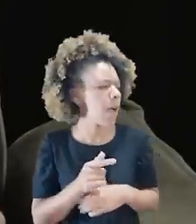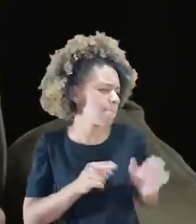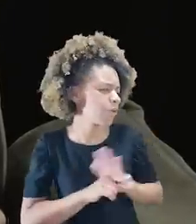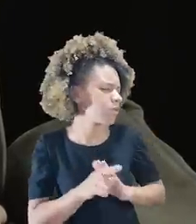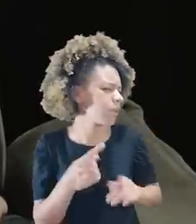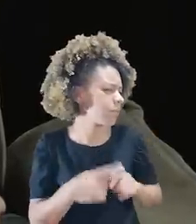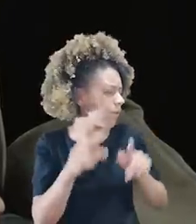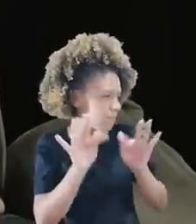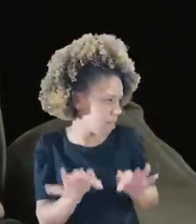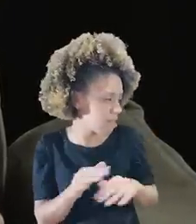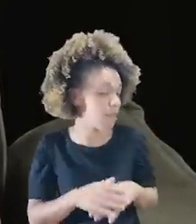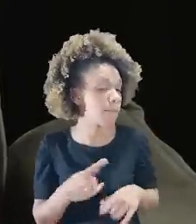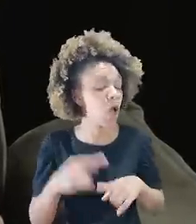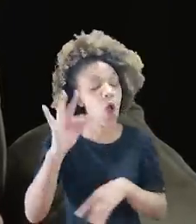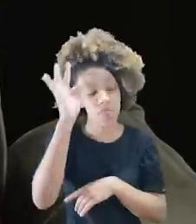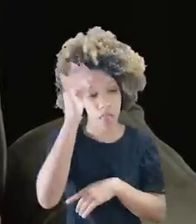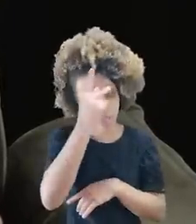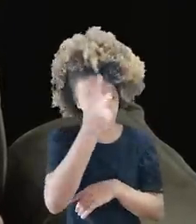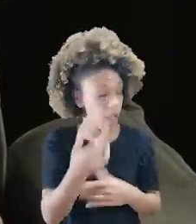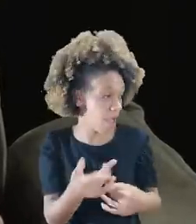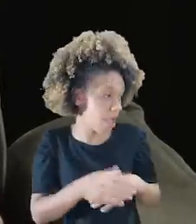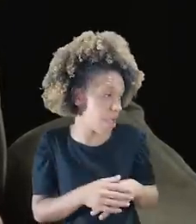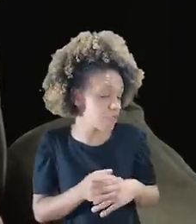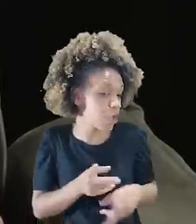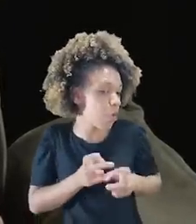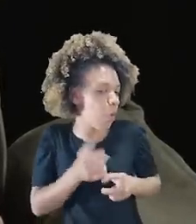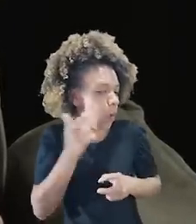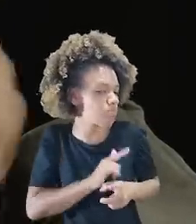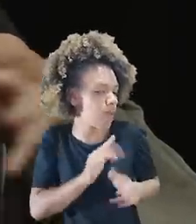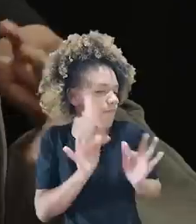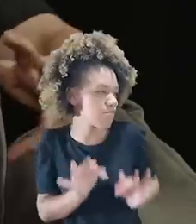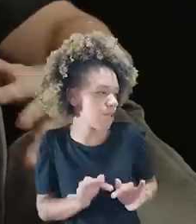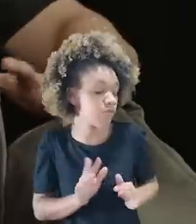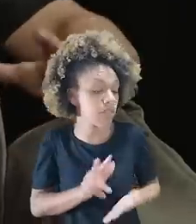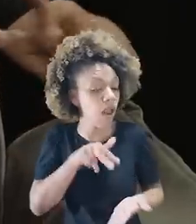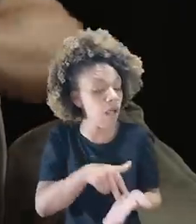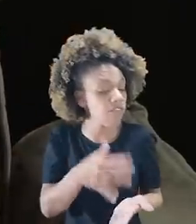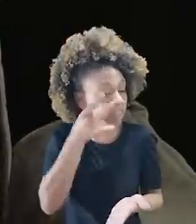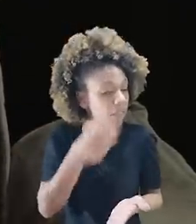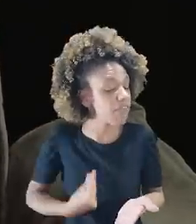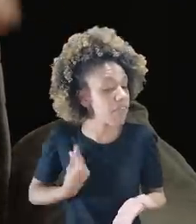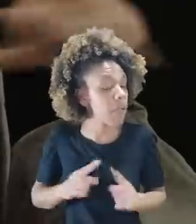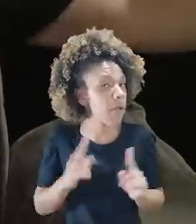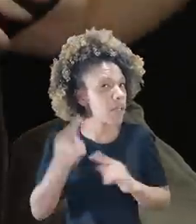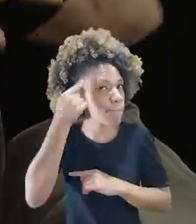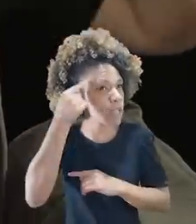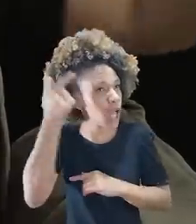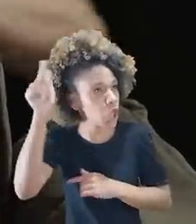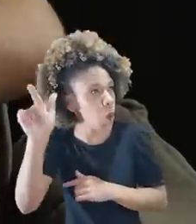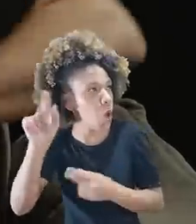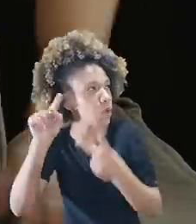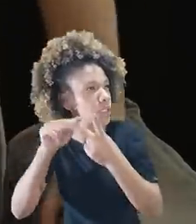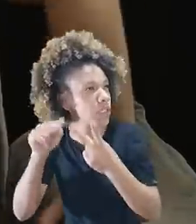o TDH ele mexe com uma coisa que é quase que você não você não absorve a felicidade das coisas né você tá ali e você já tá pensando na outra coisa e você